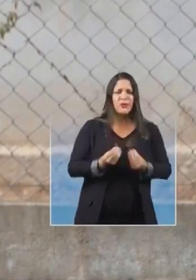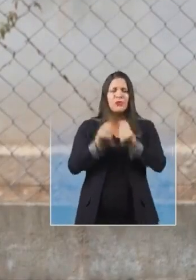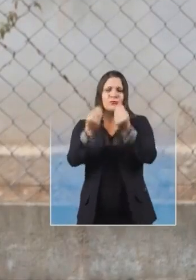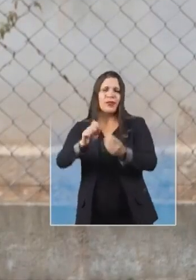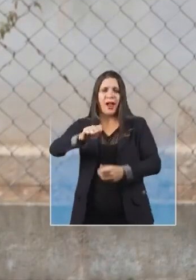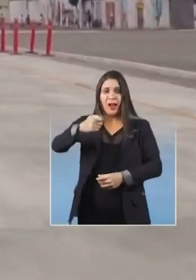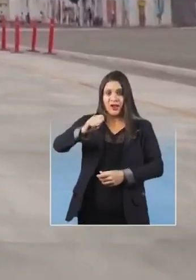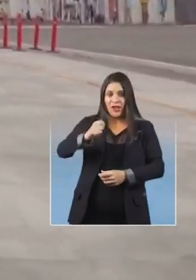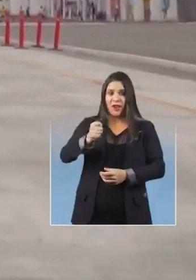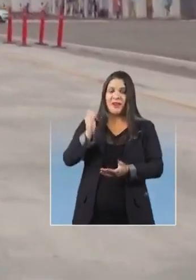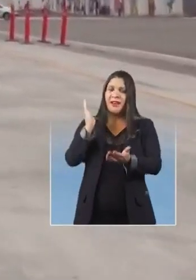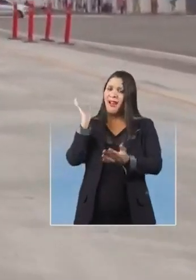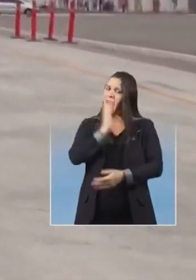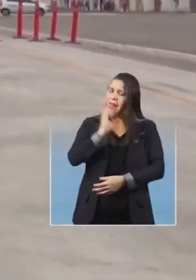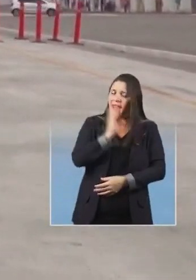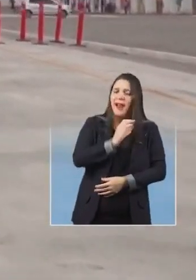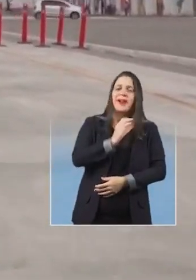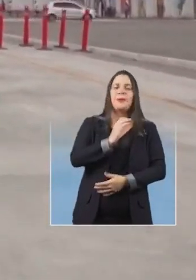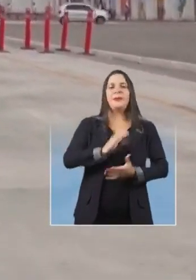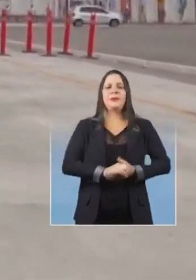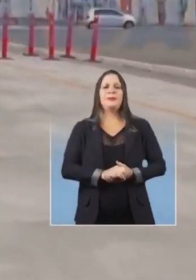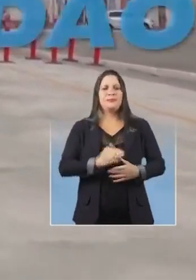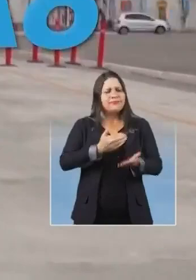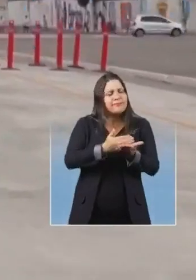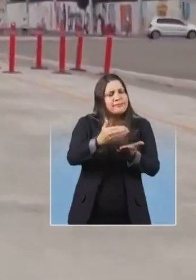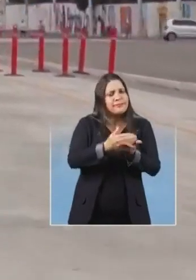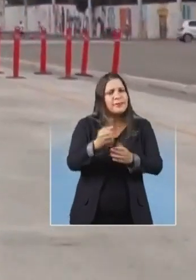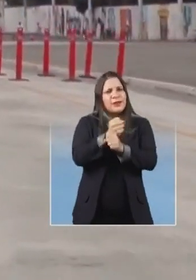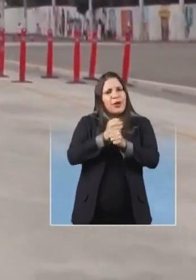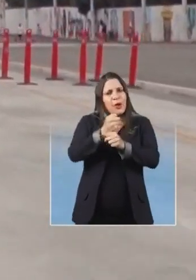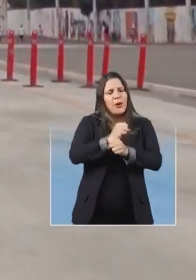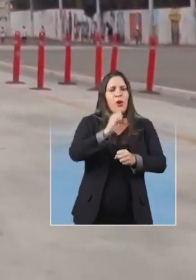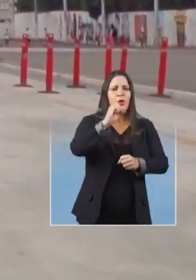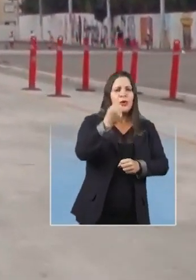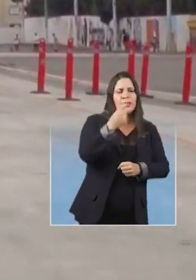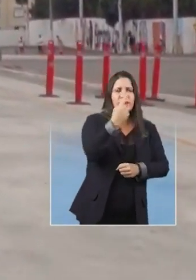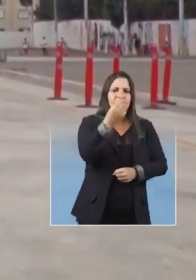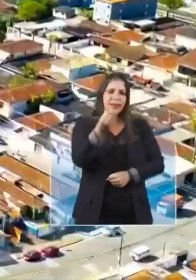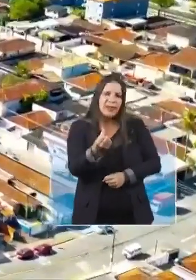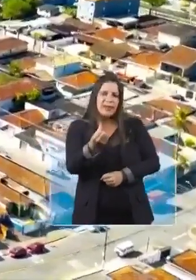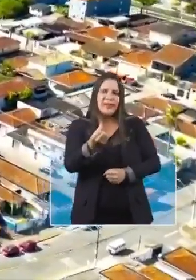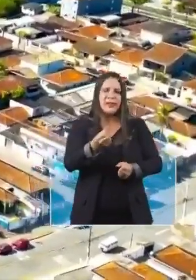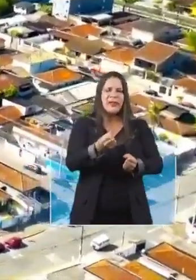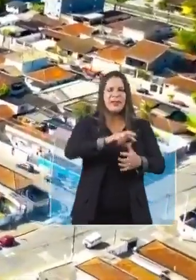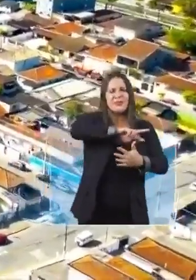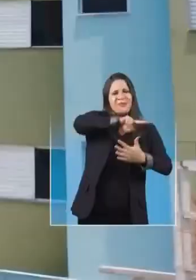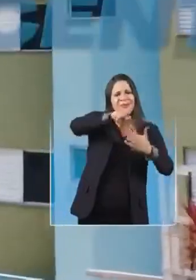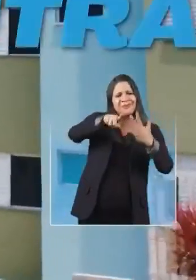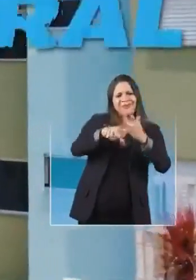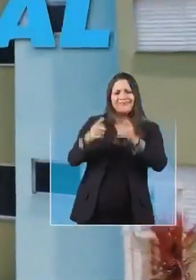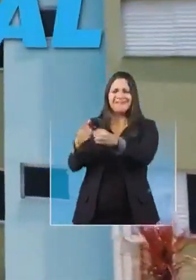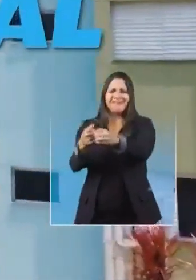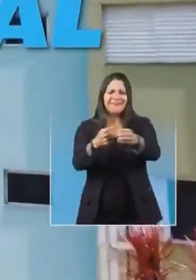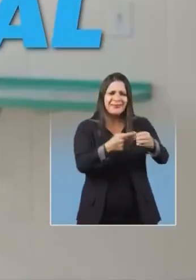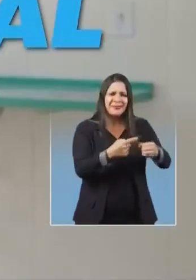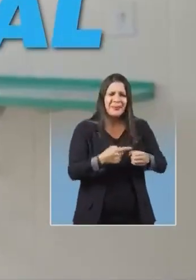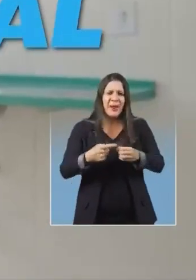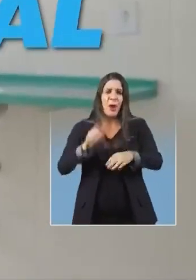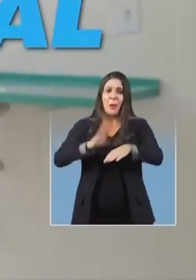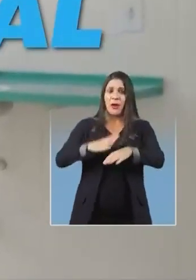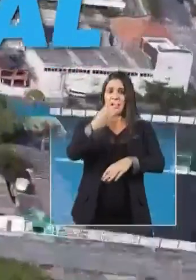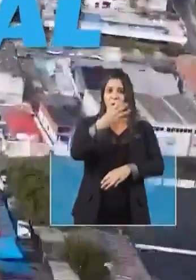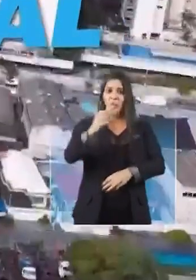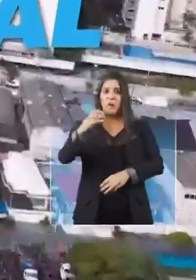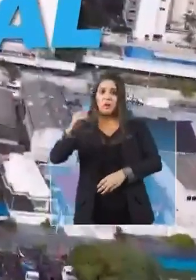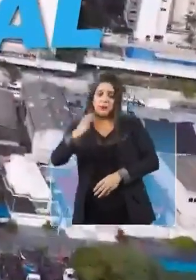chave da casa própria. E para começar a obra, 816 unidades no Estradão, na Zona Noroeste, e mais 400